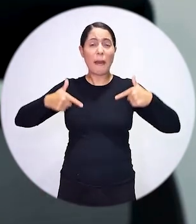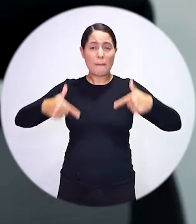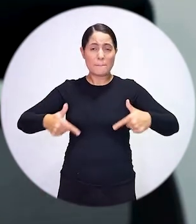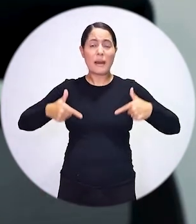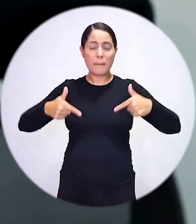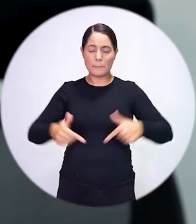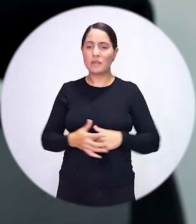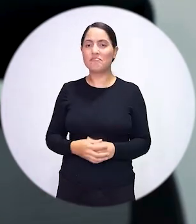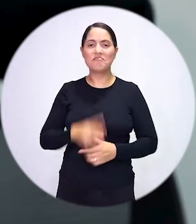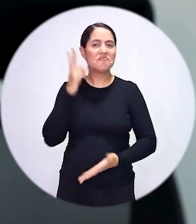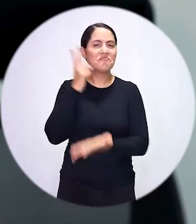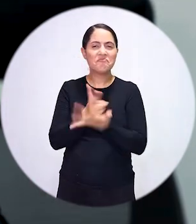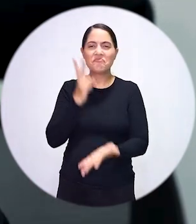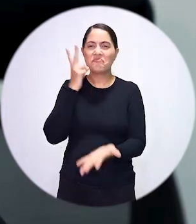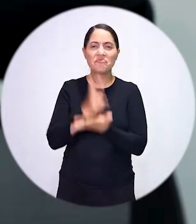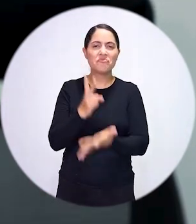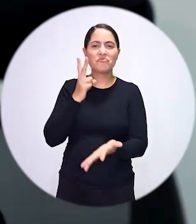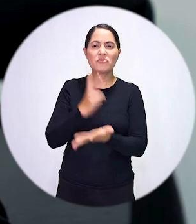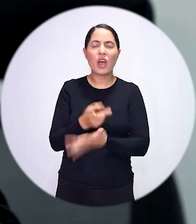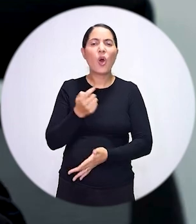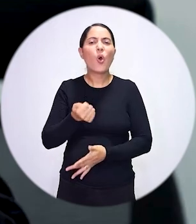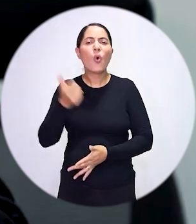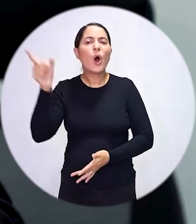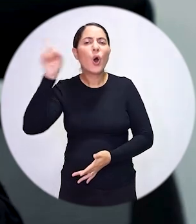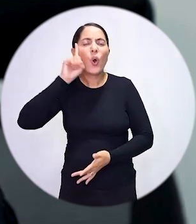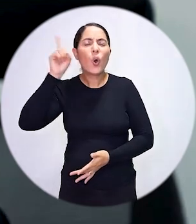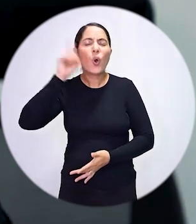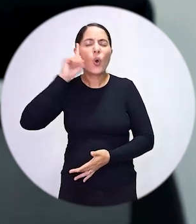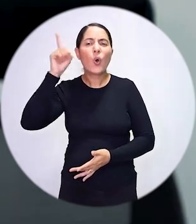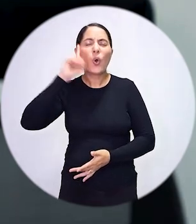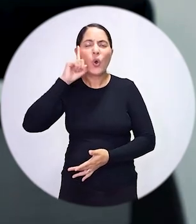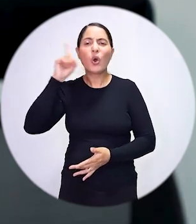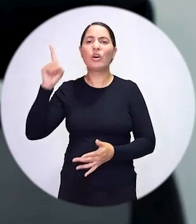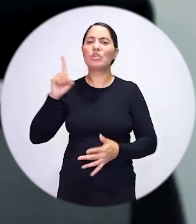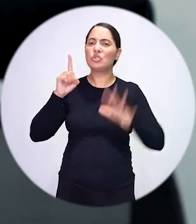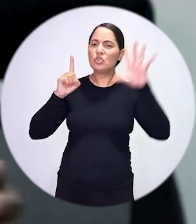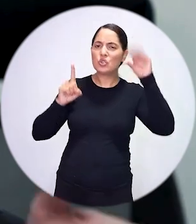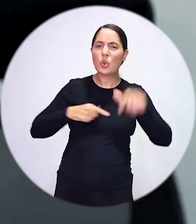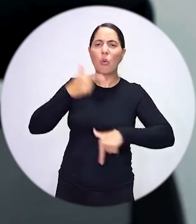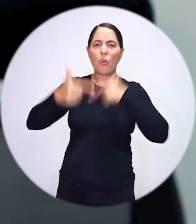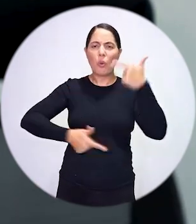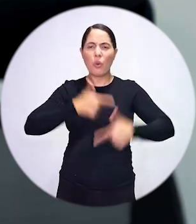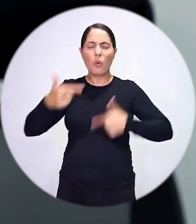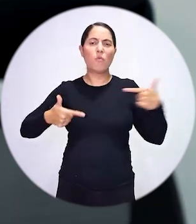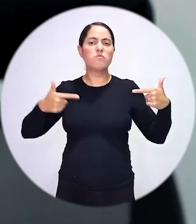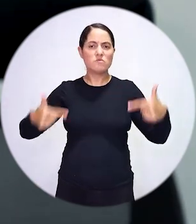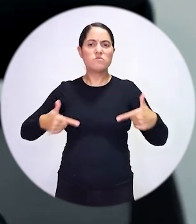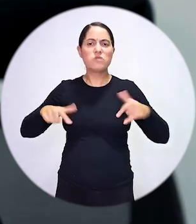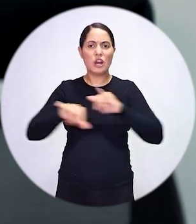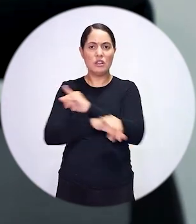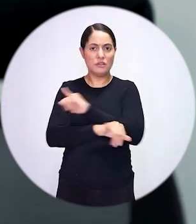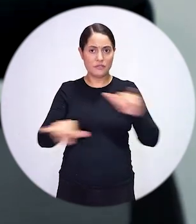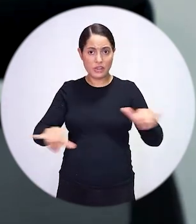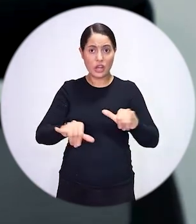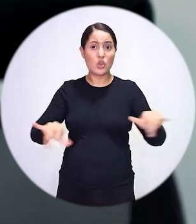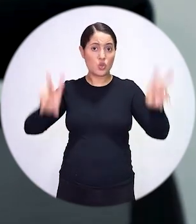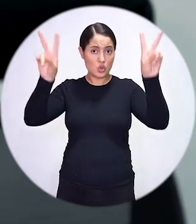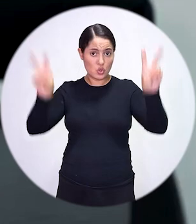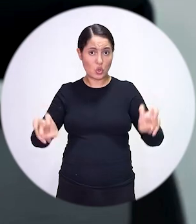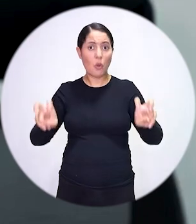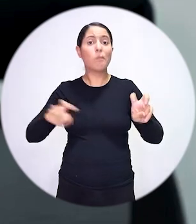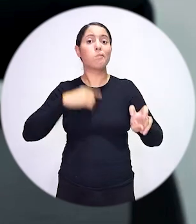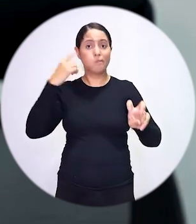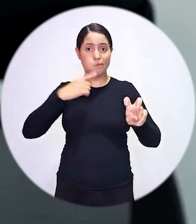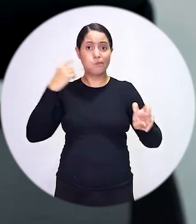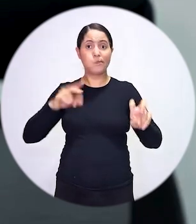este ano a batalha continua. A energia é a mesma, ou seja, quase que diuturnamente um trabalho em prol da advocacia, reafirmando cada vez